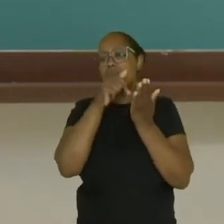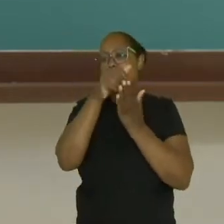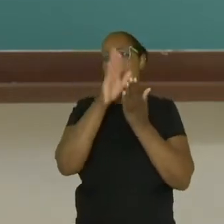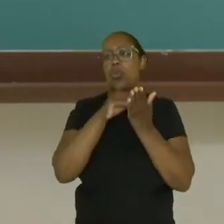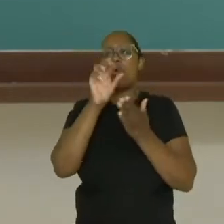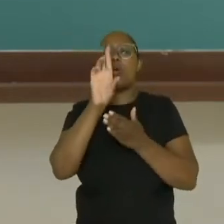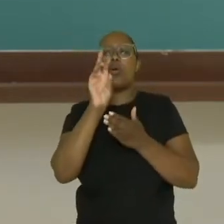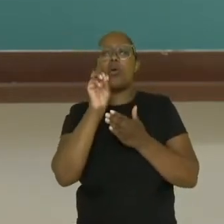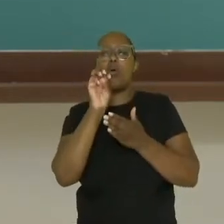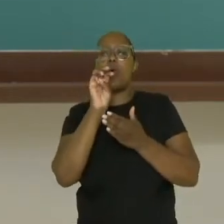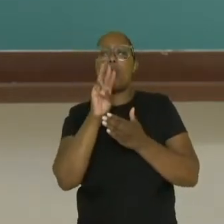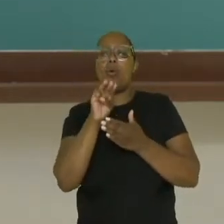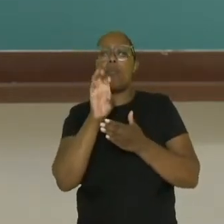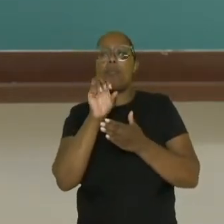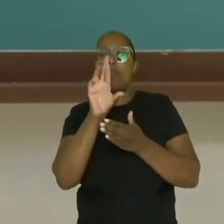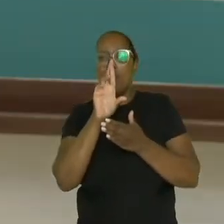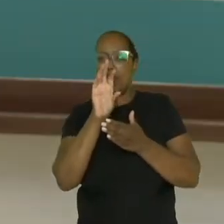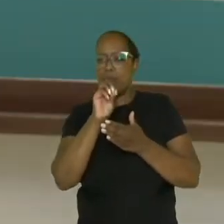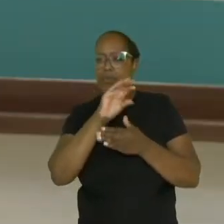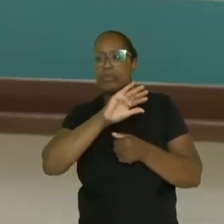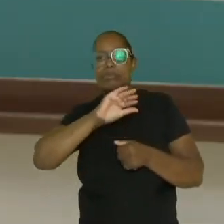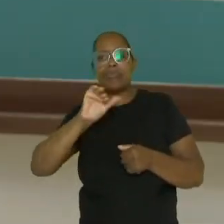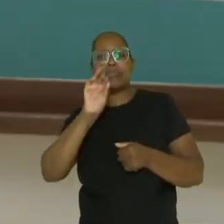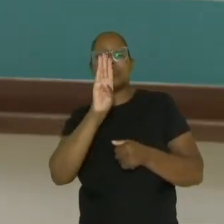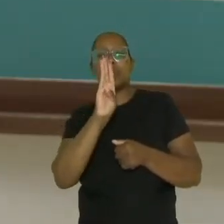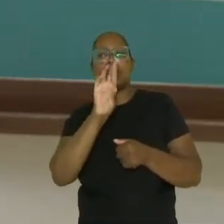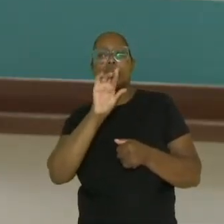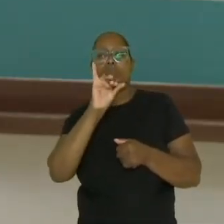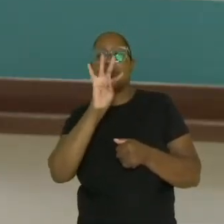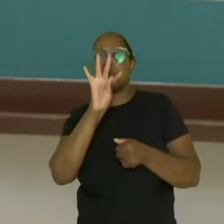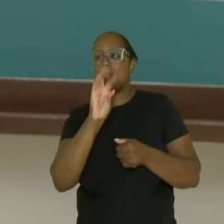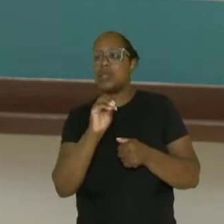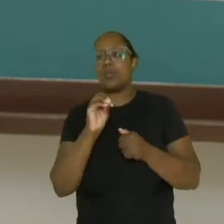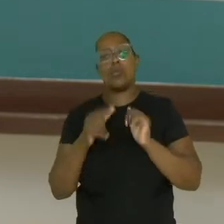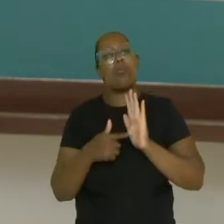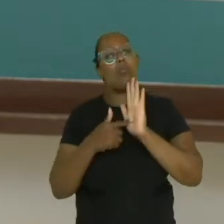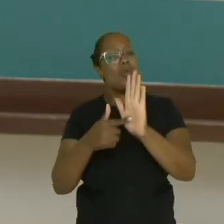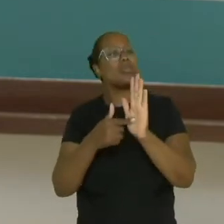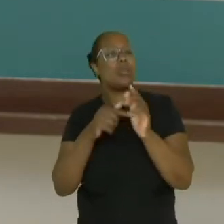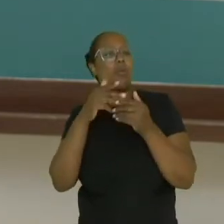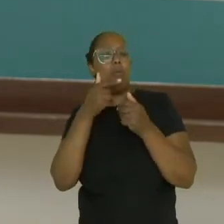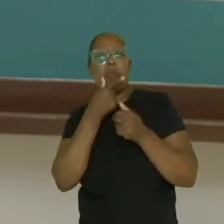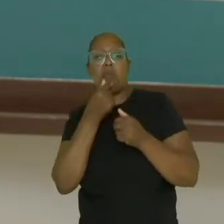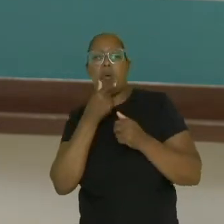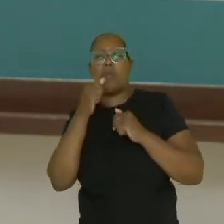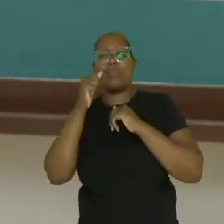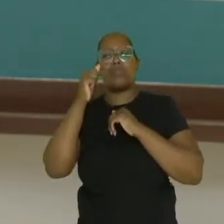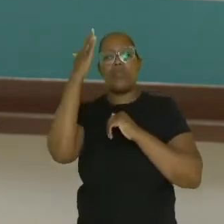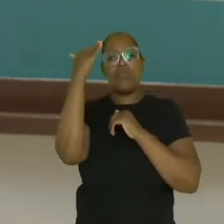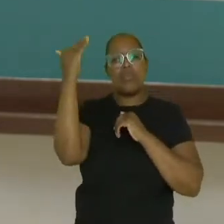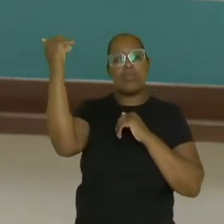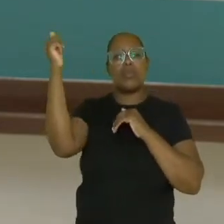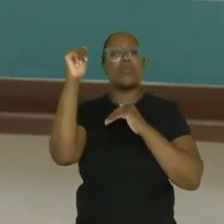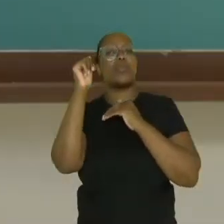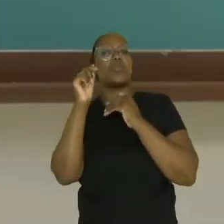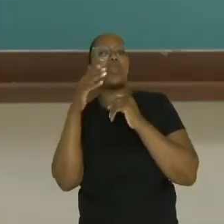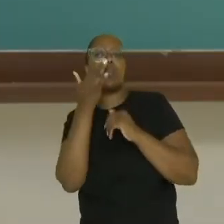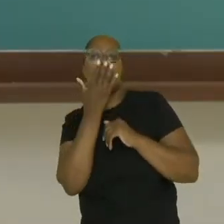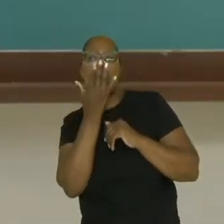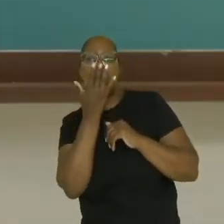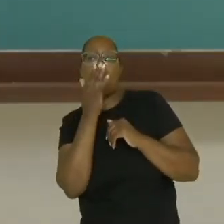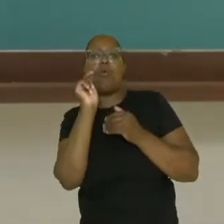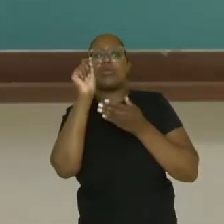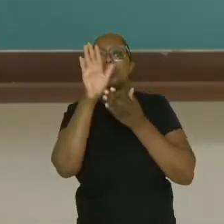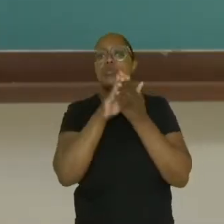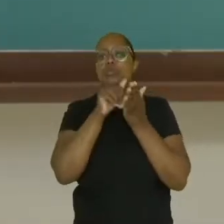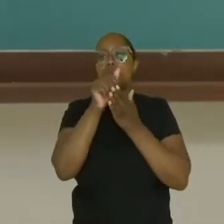cores que lhe vêm à cabeça? Quando a gente pensa em Cândido Portinari, quais cores lhe vêm à cabeça? Quando a gente